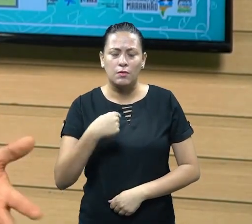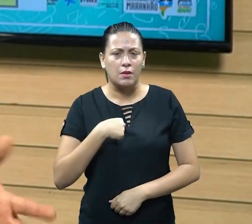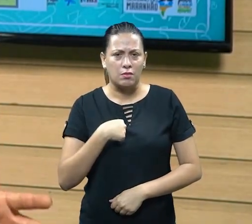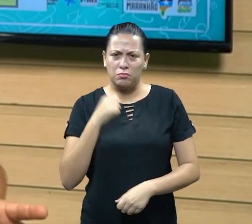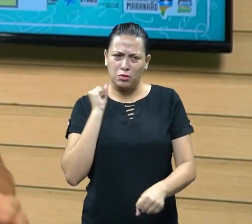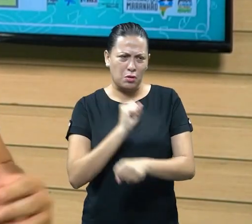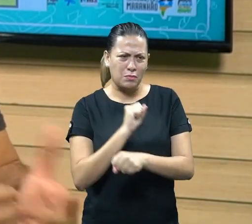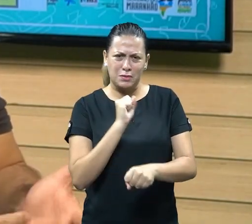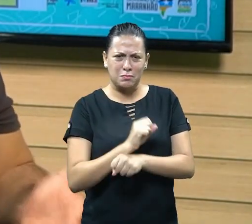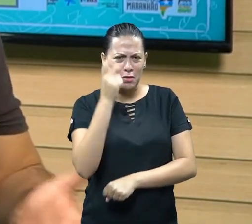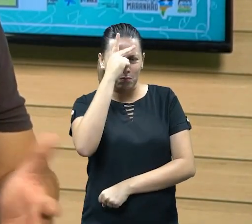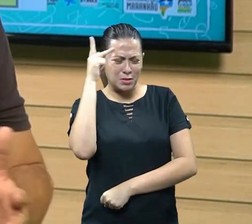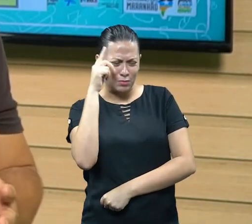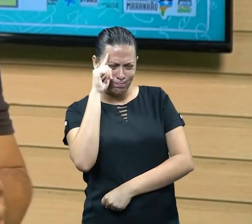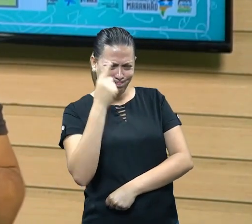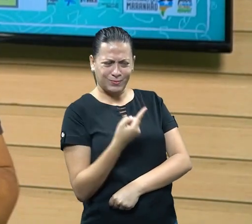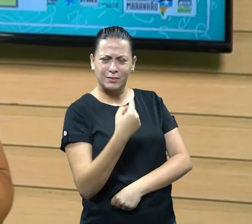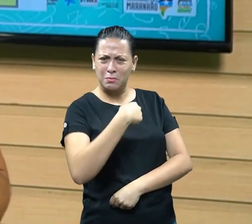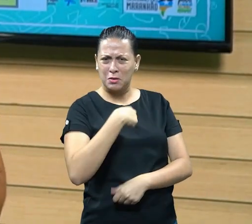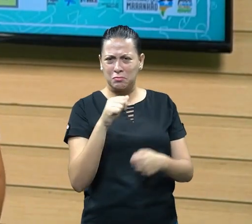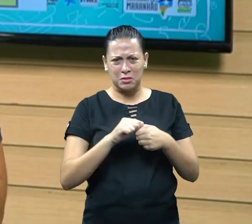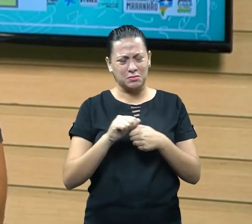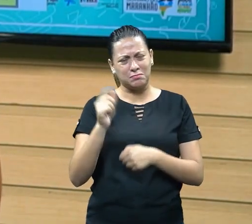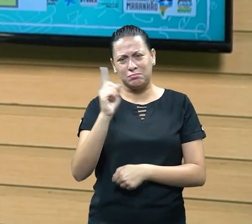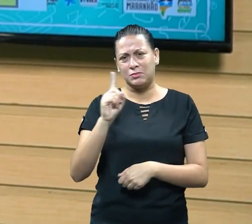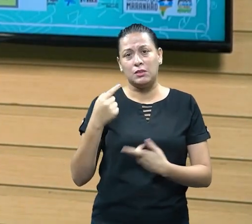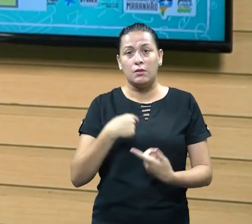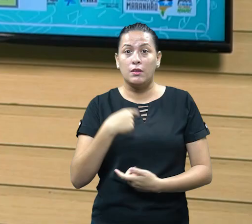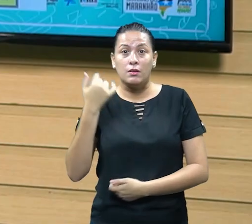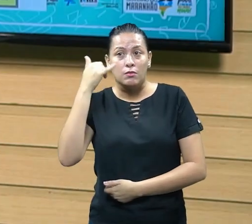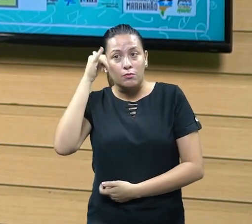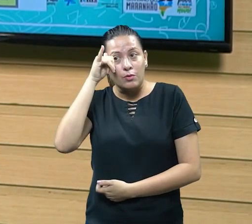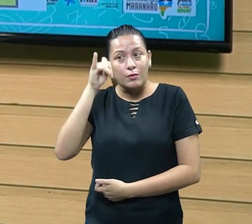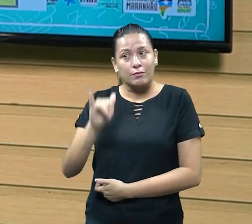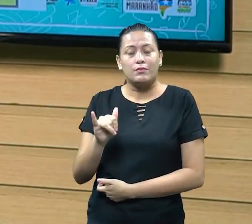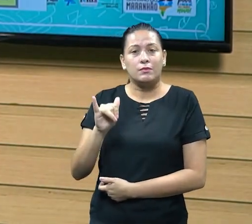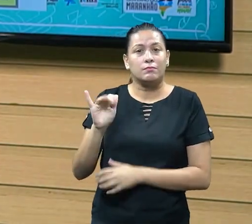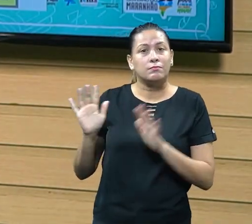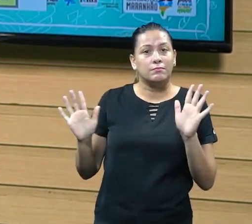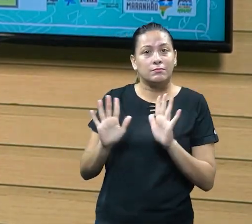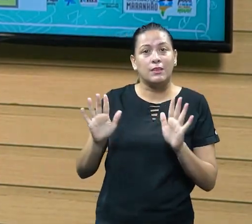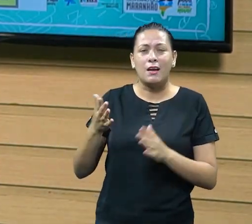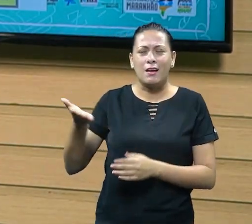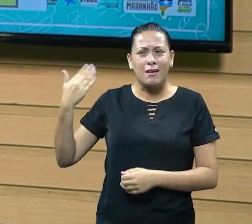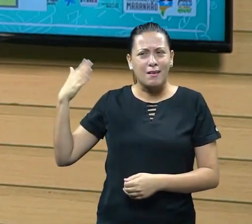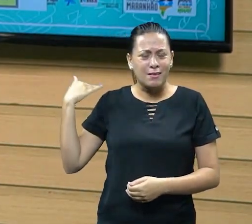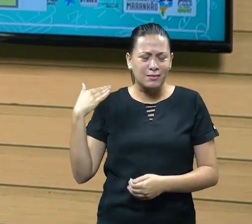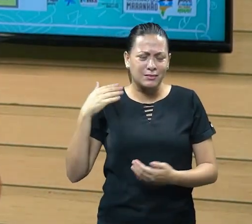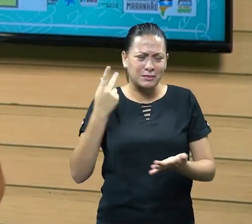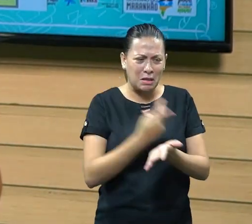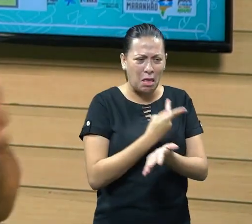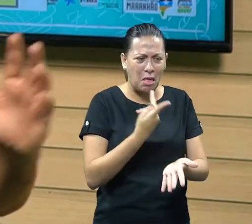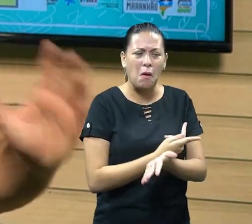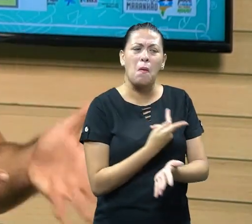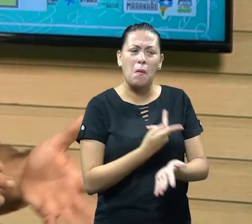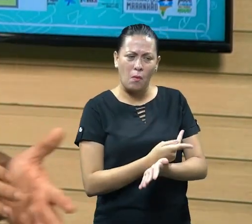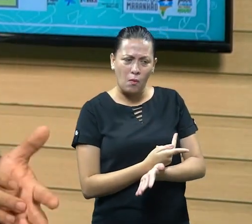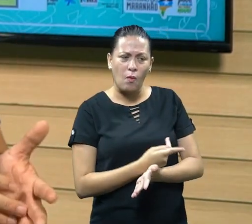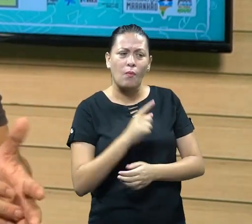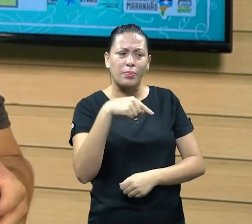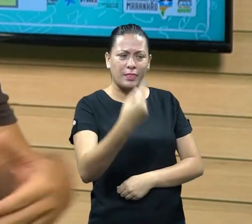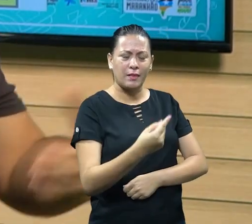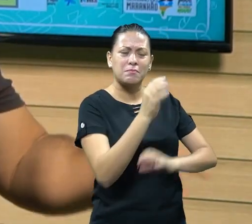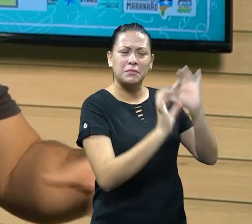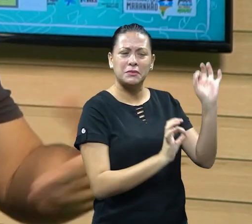espero ninguém mandar eu fazer, eu vou lá e faço. E preventivo, eu vou evitar, não vou corrigir, né? Antes a ideia era corrigir, deixa